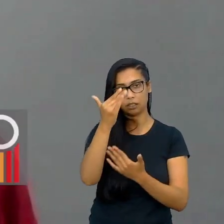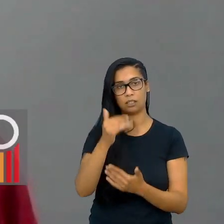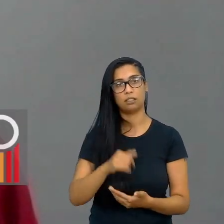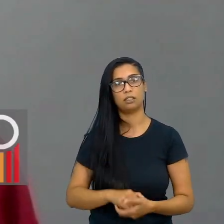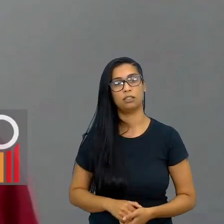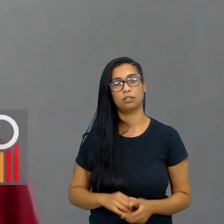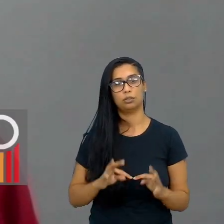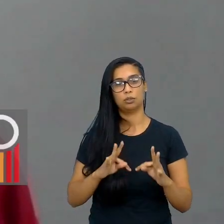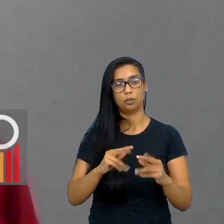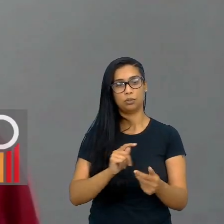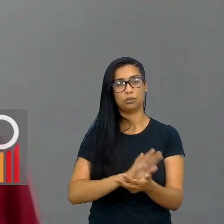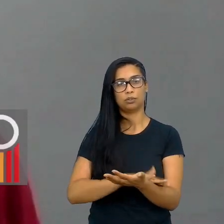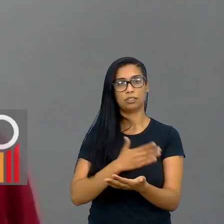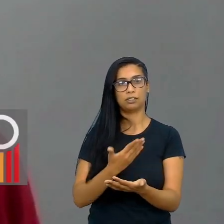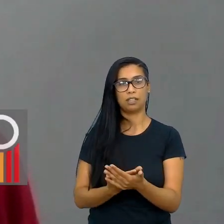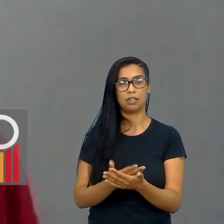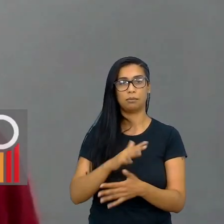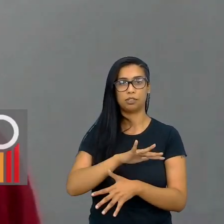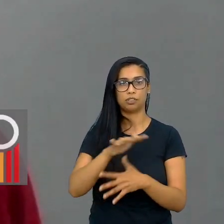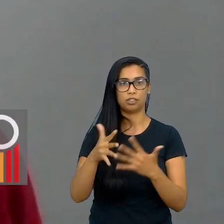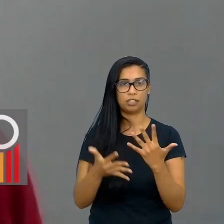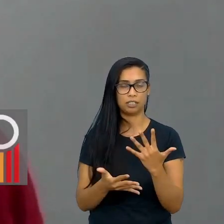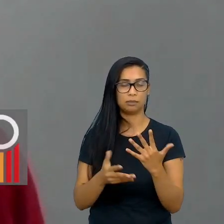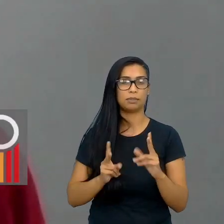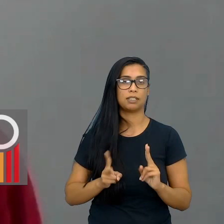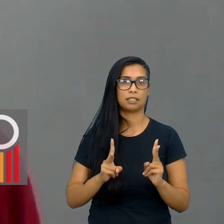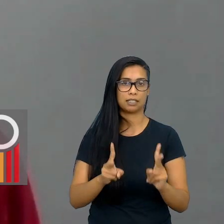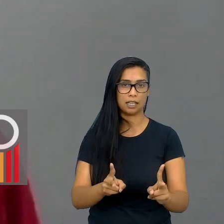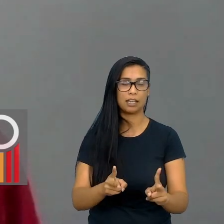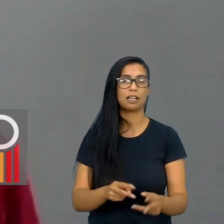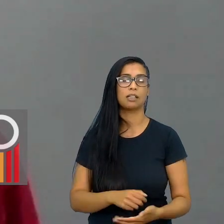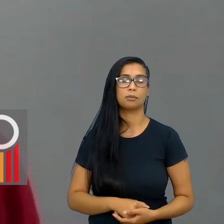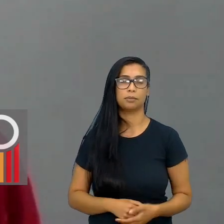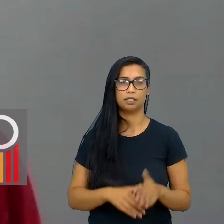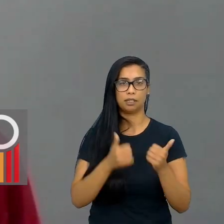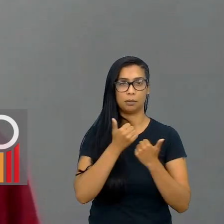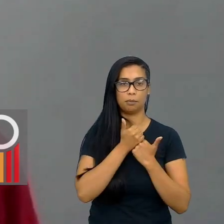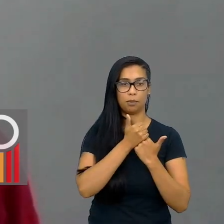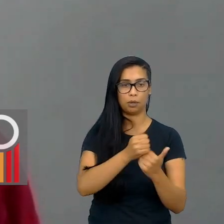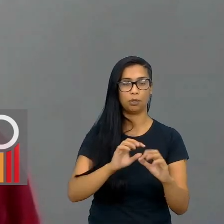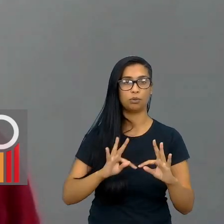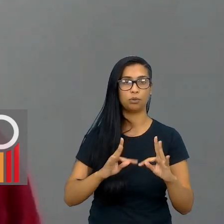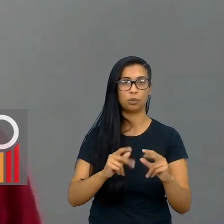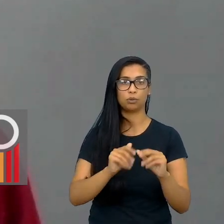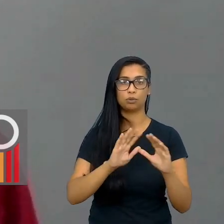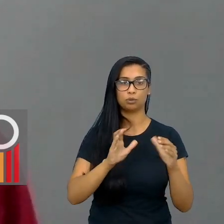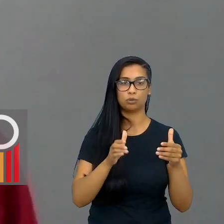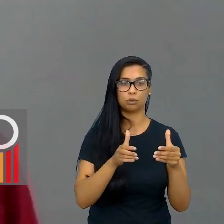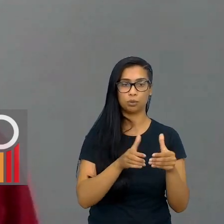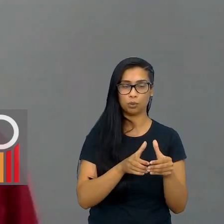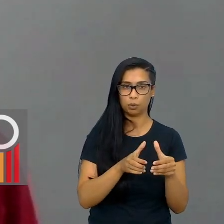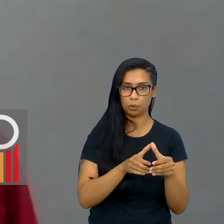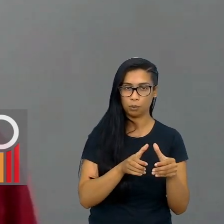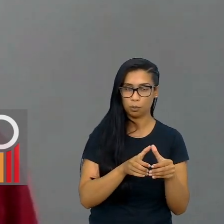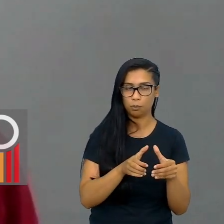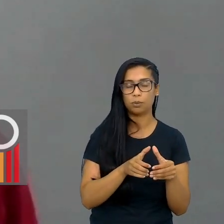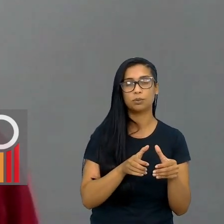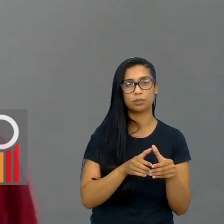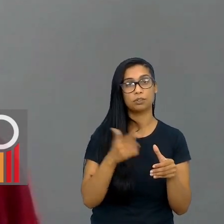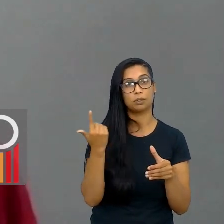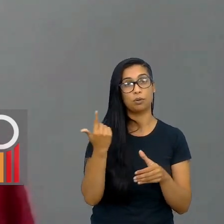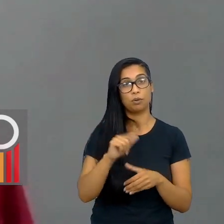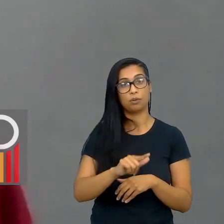aos intérpretes de Libras, que sempre fazem um belo trabalho, a toda a equipe que faz aqui com que esse vídeo